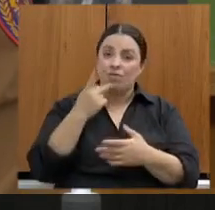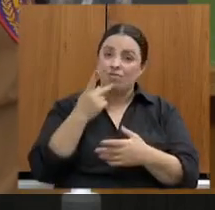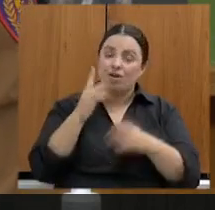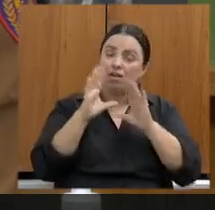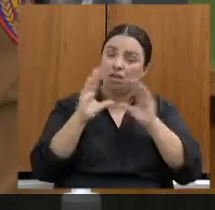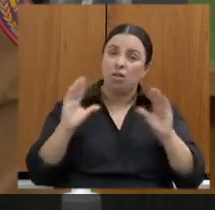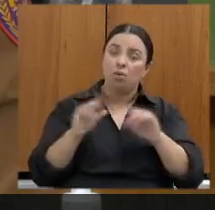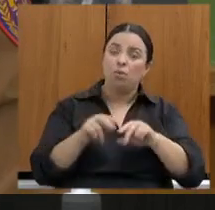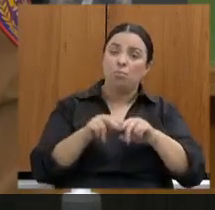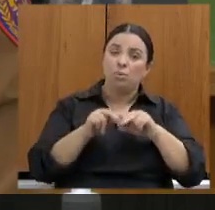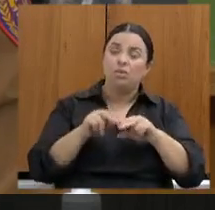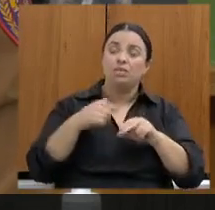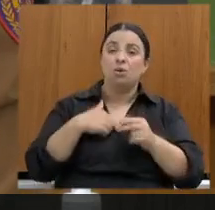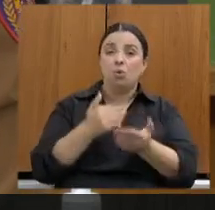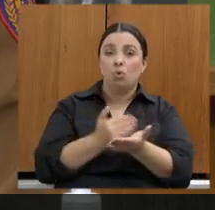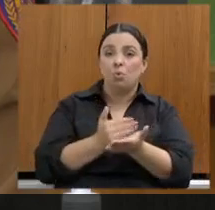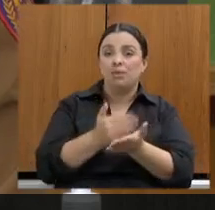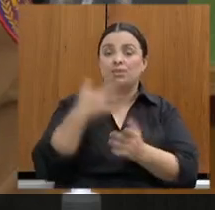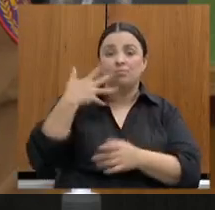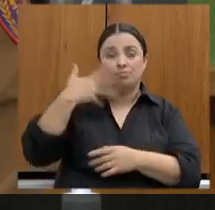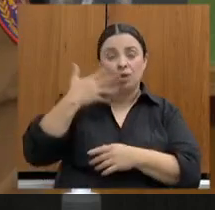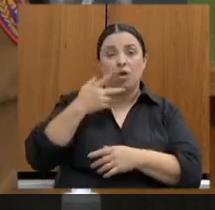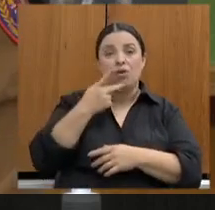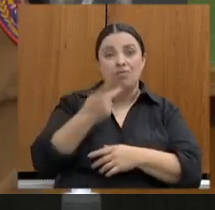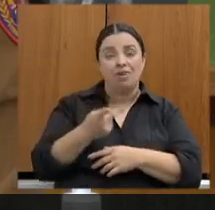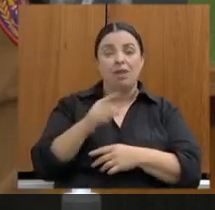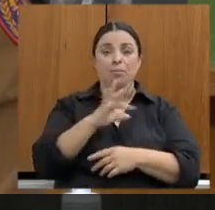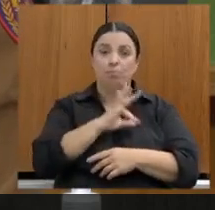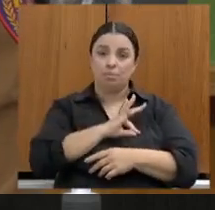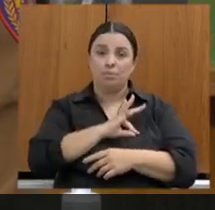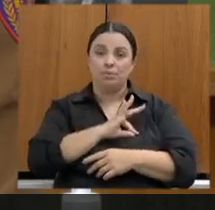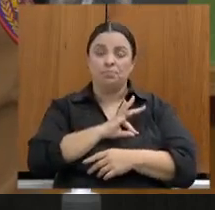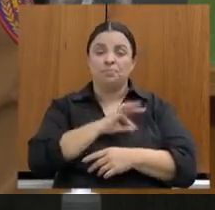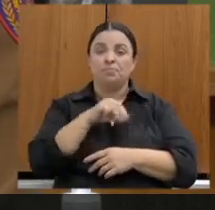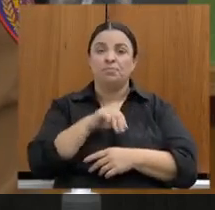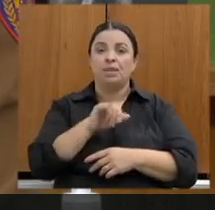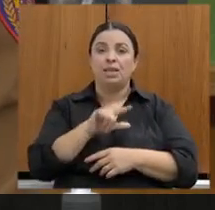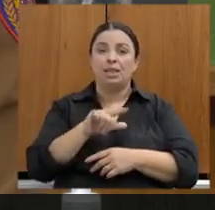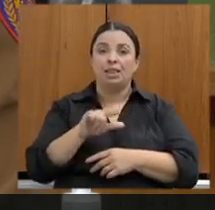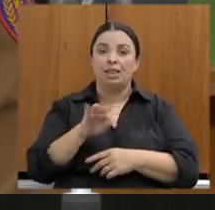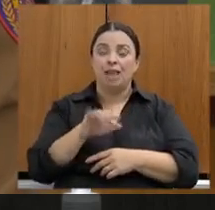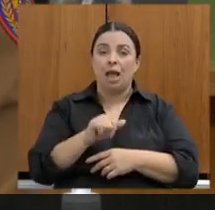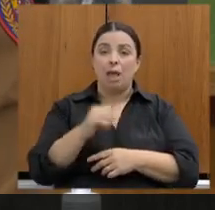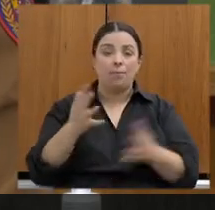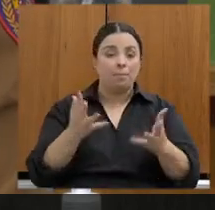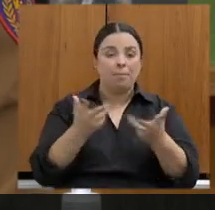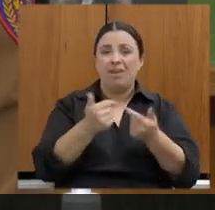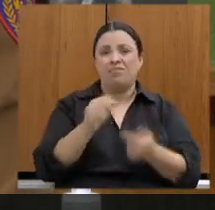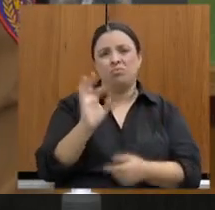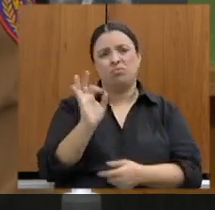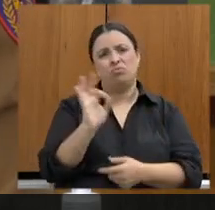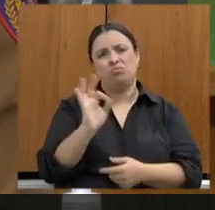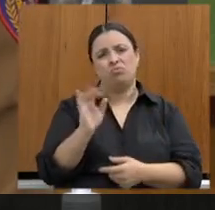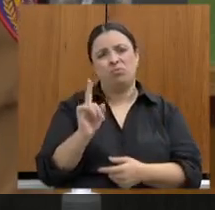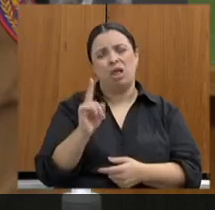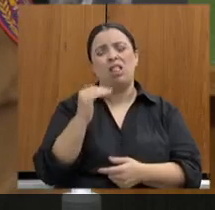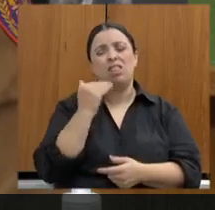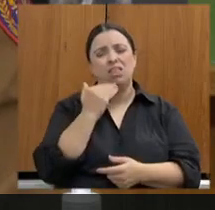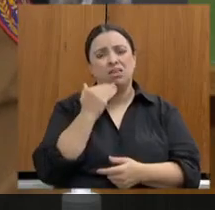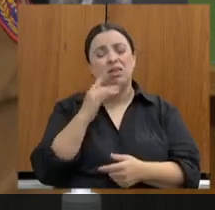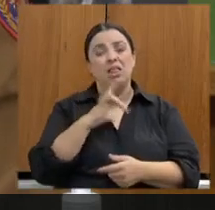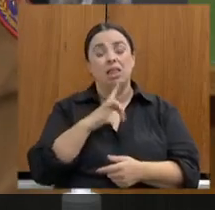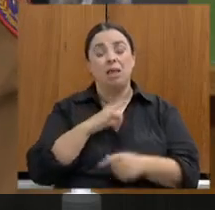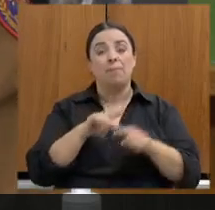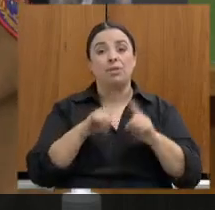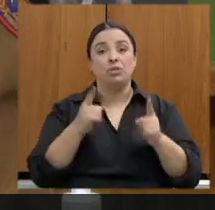aqui viu Deputado eu falei que a polícia militar ela é uma instituição Nós não somos perfeitos mas a gente sabe E a gente busca a